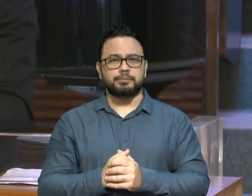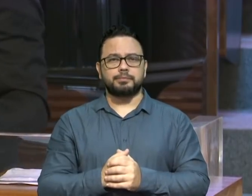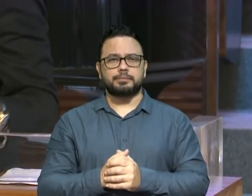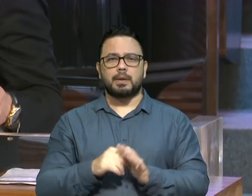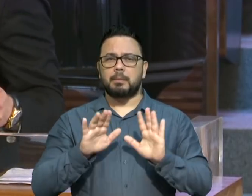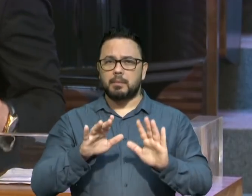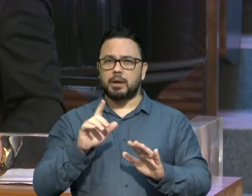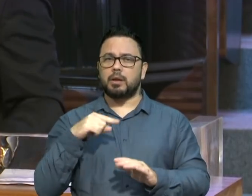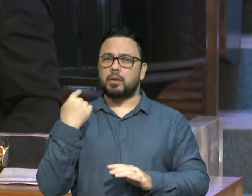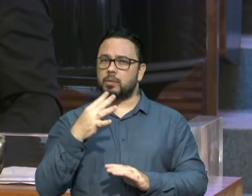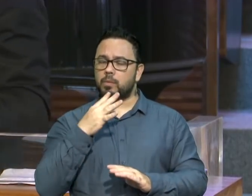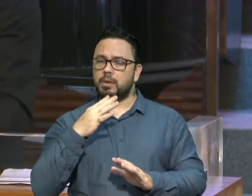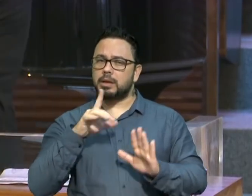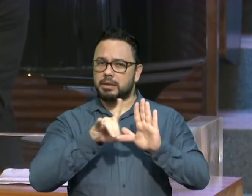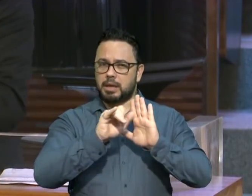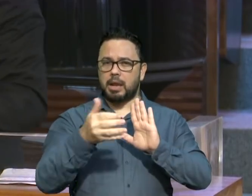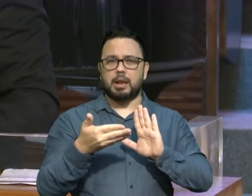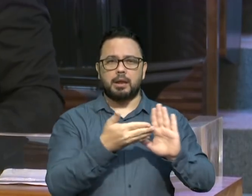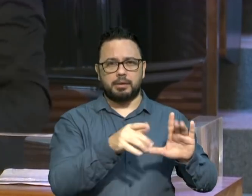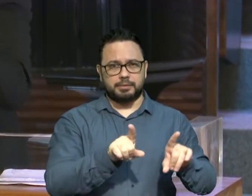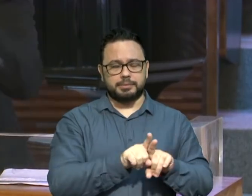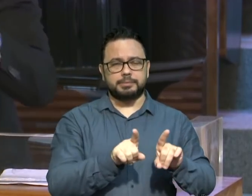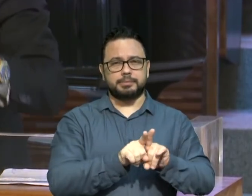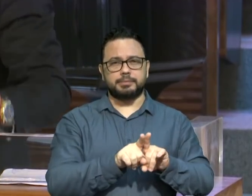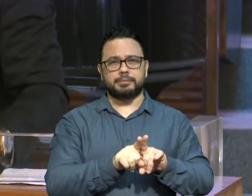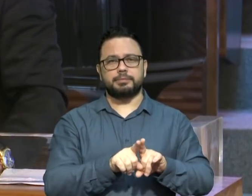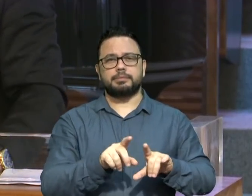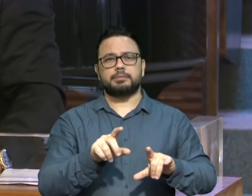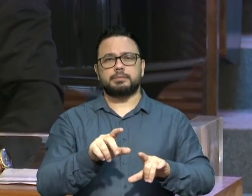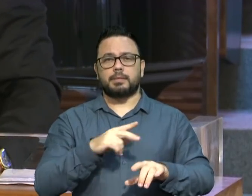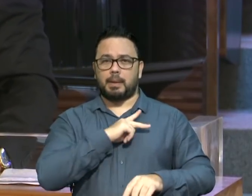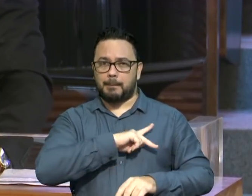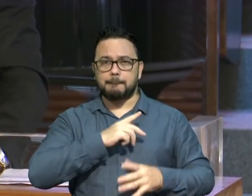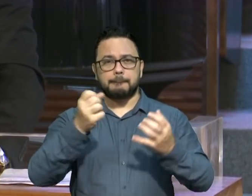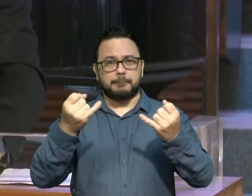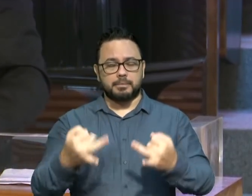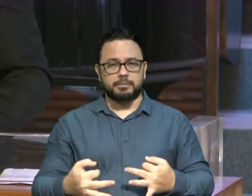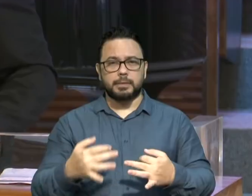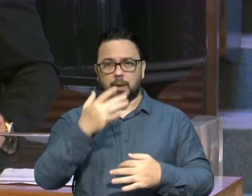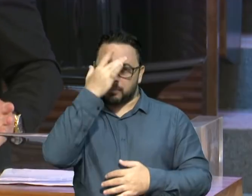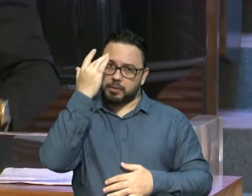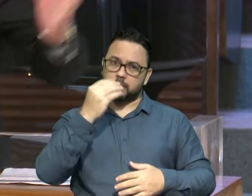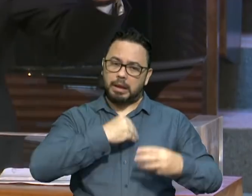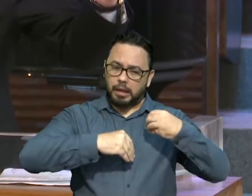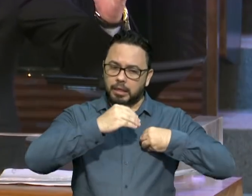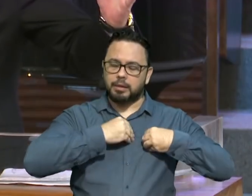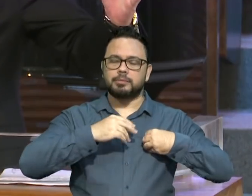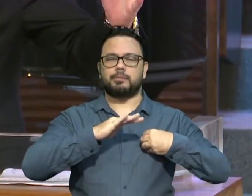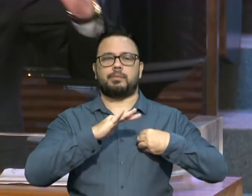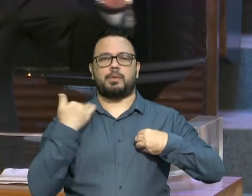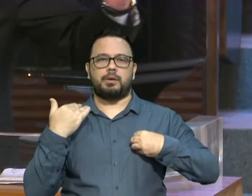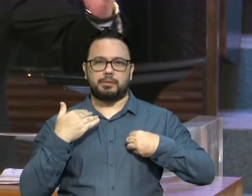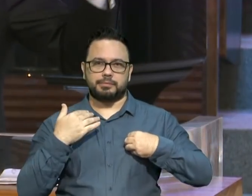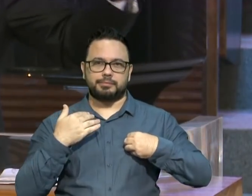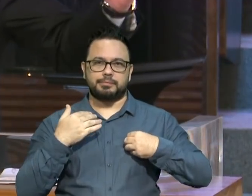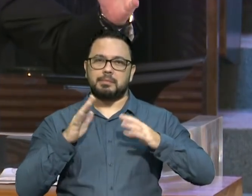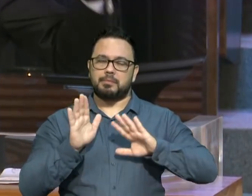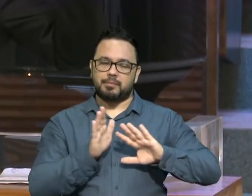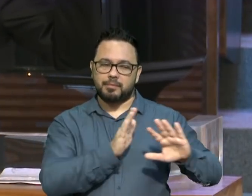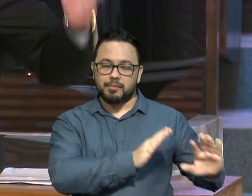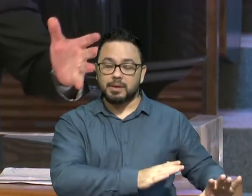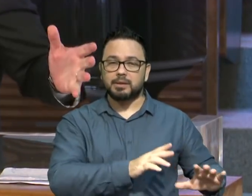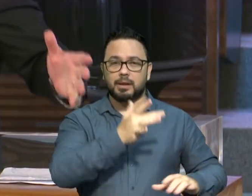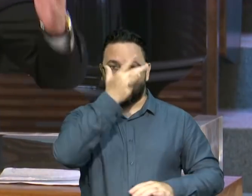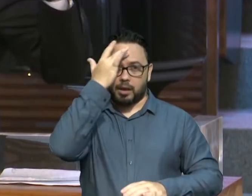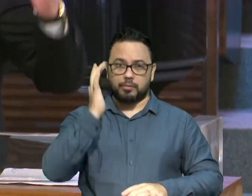conhecemos o pecado por causa da Lei e o salário do pecado é a morte é isso que pode tá querendo dizer ele Termina Sempre louvando a Deus graças a Deus